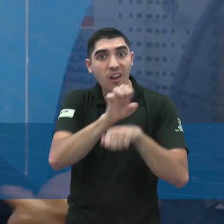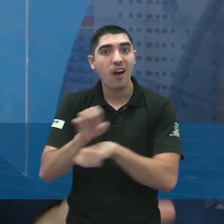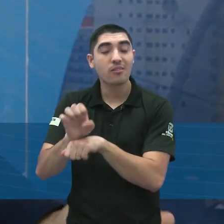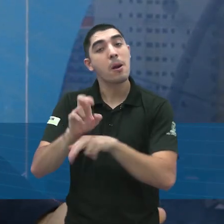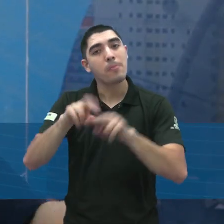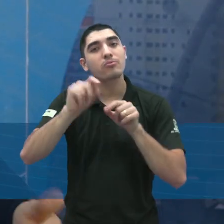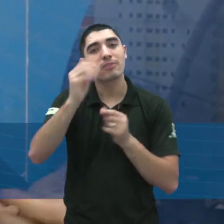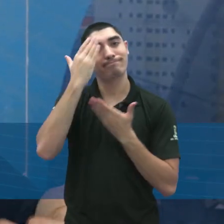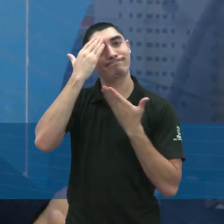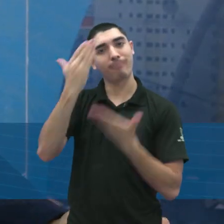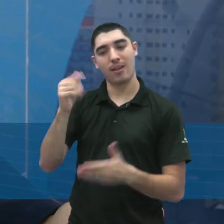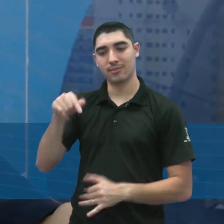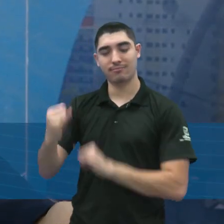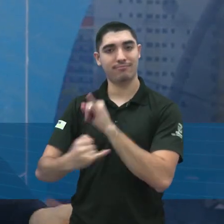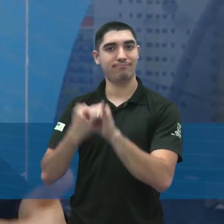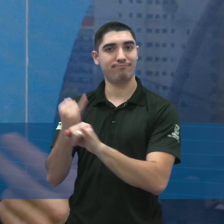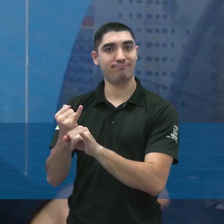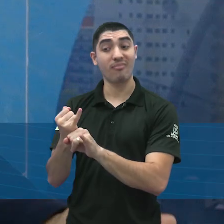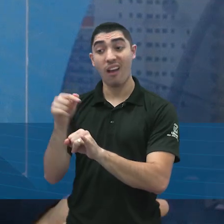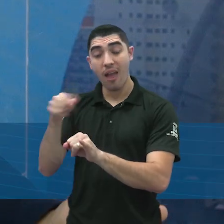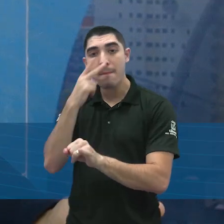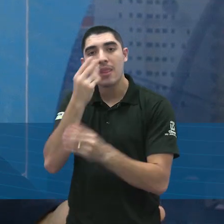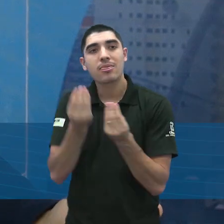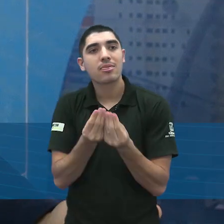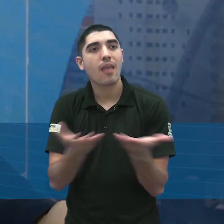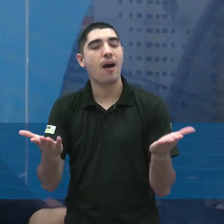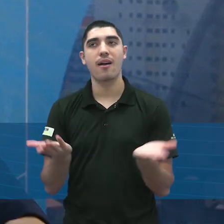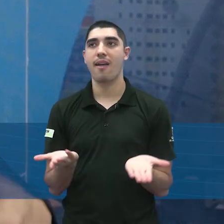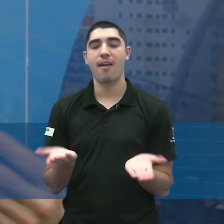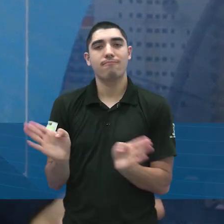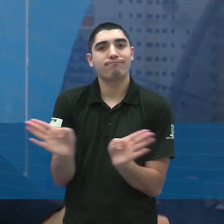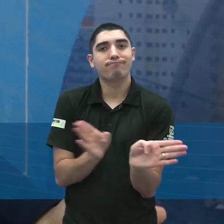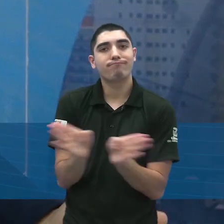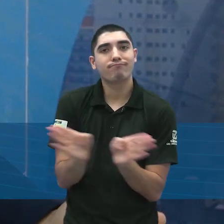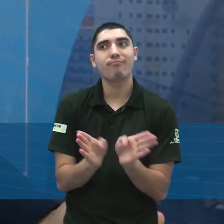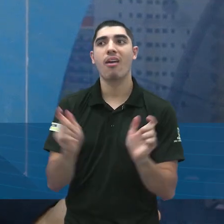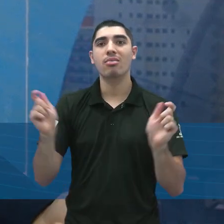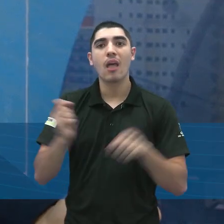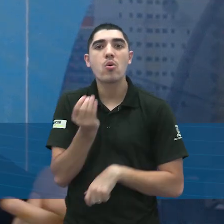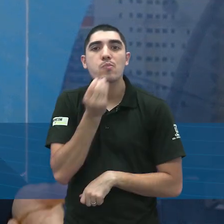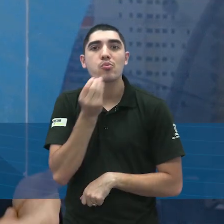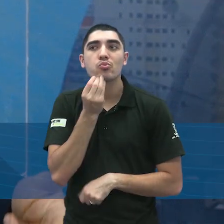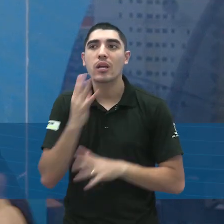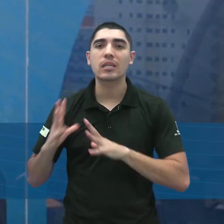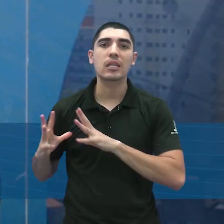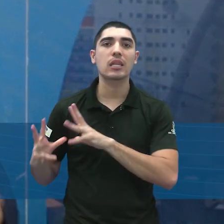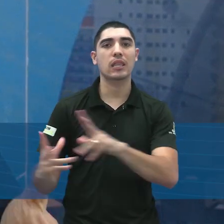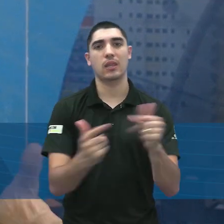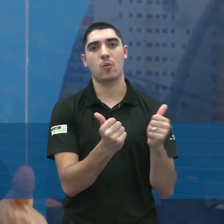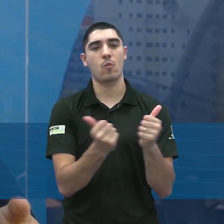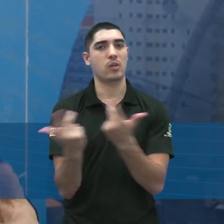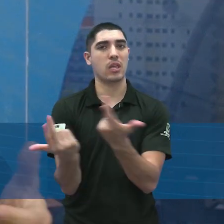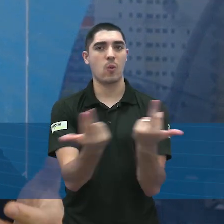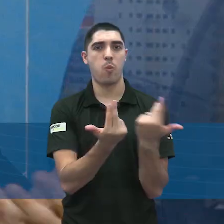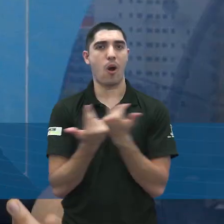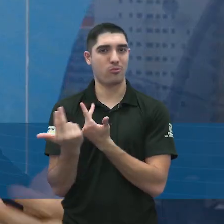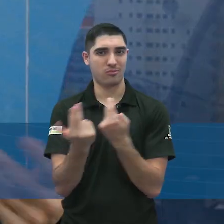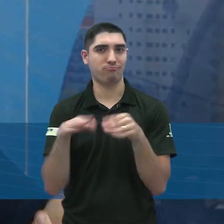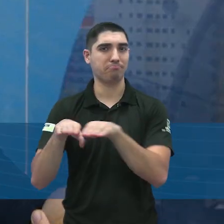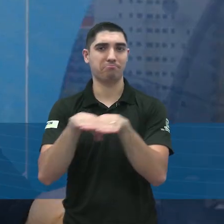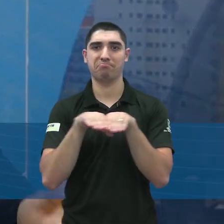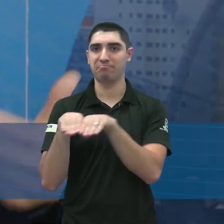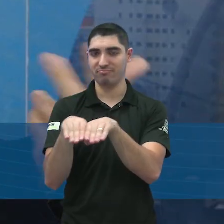que o e-commerce ele permitiu acessibilidade, né, de que os produtores que então eles tinham, às vezes, até